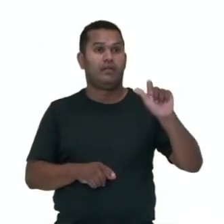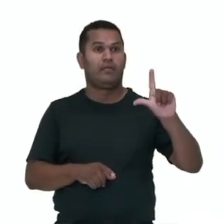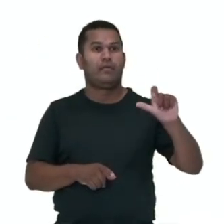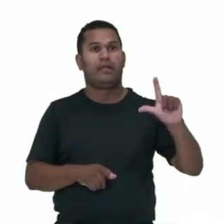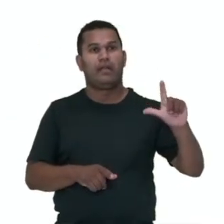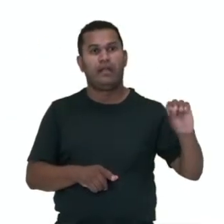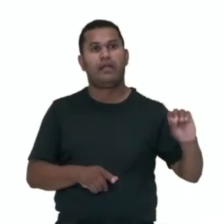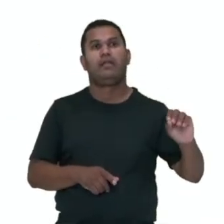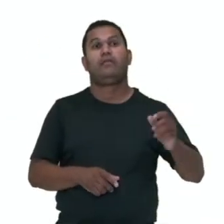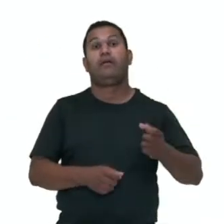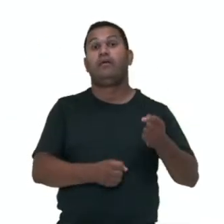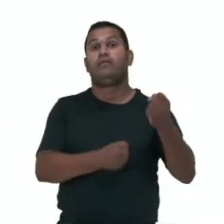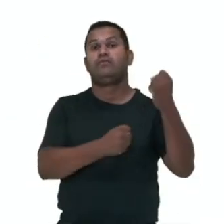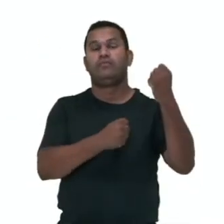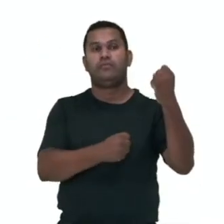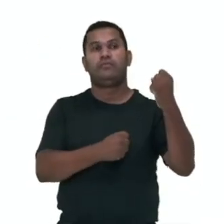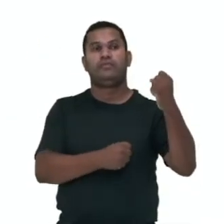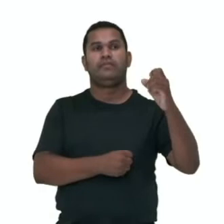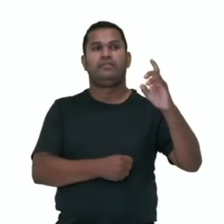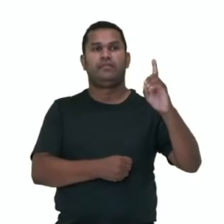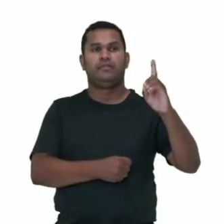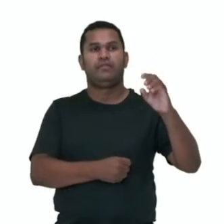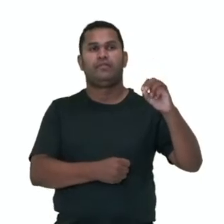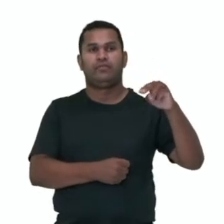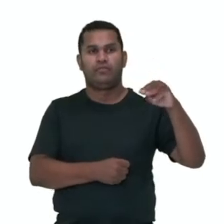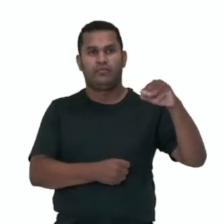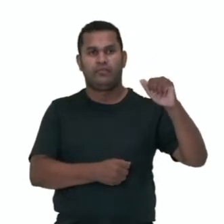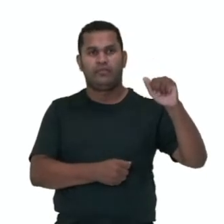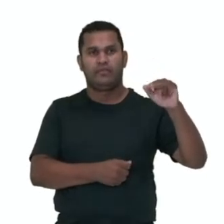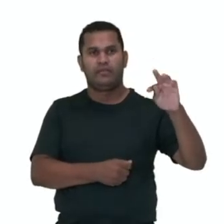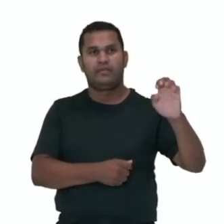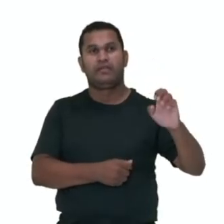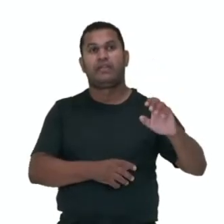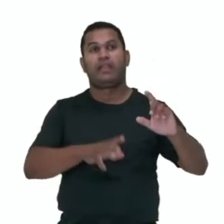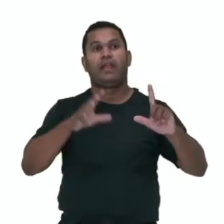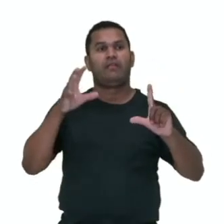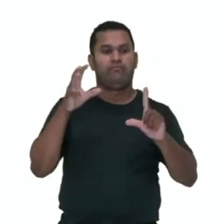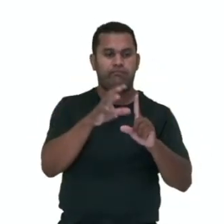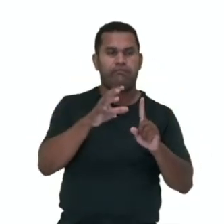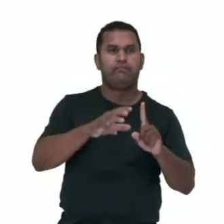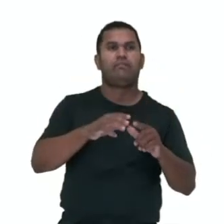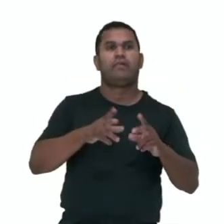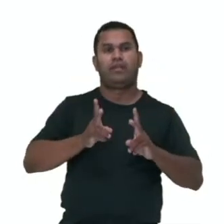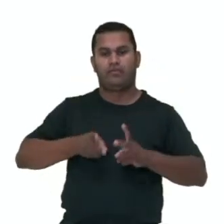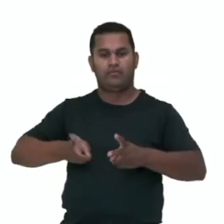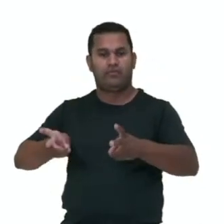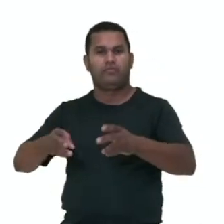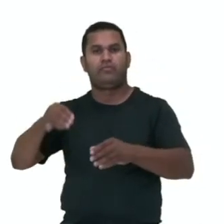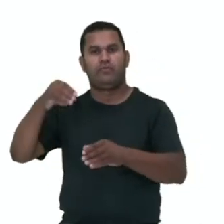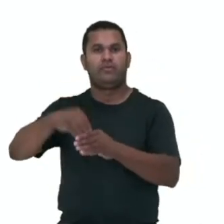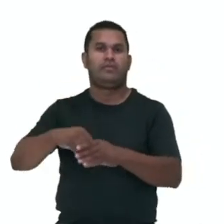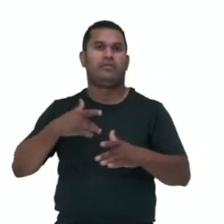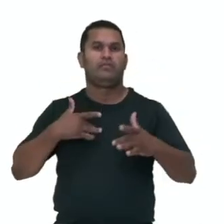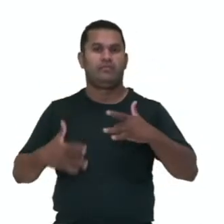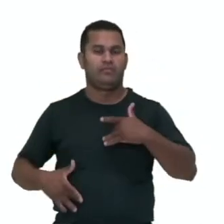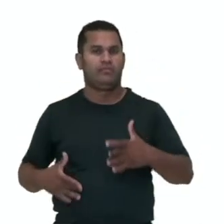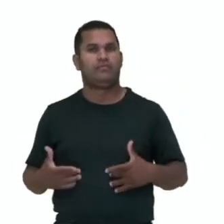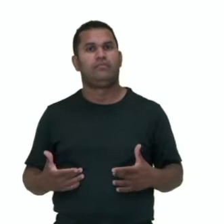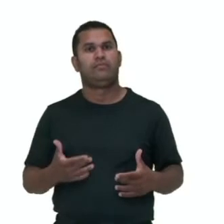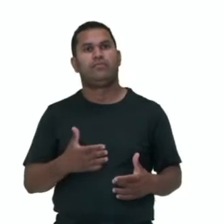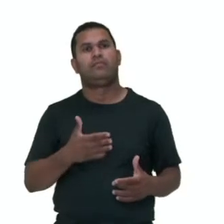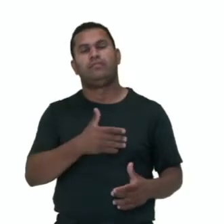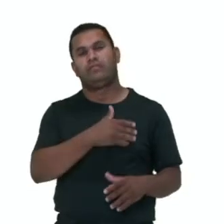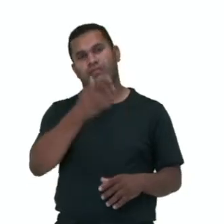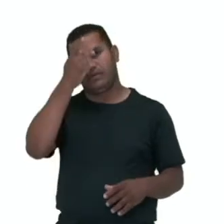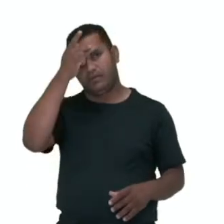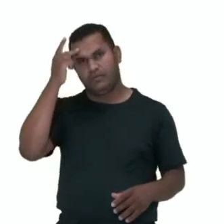heterozigose, azão-azinho. Tendo pelo menos um, ele já manifesta, né? Algumas literaturas trazem como gene dominante. Gene é diferente de